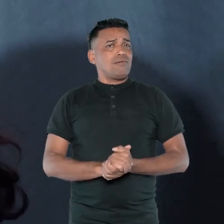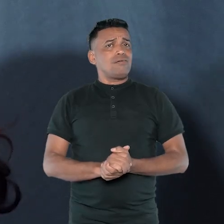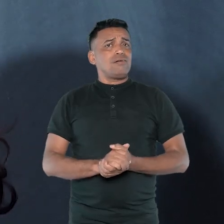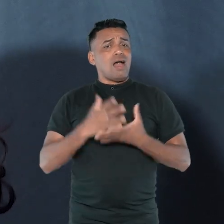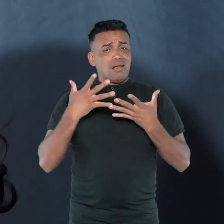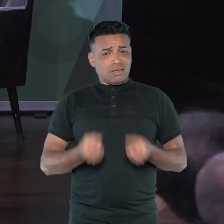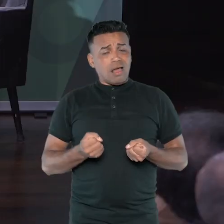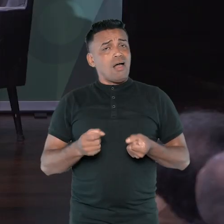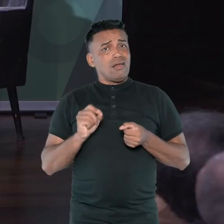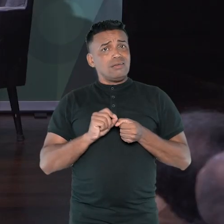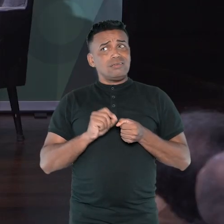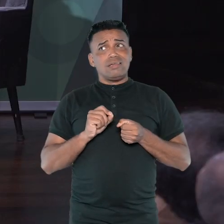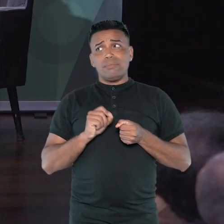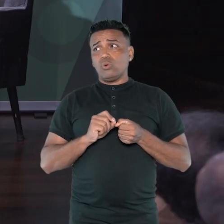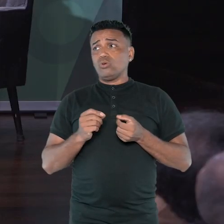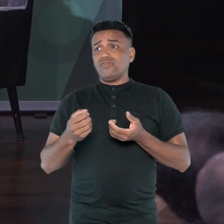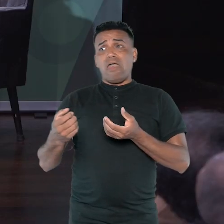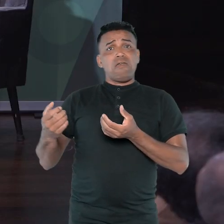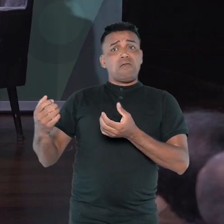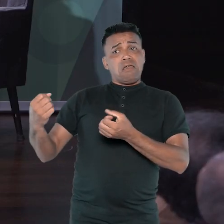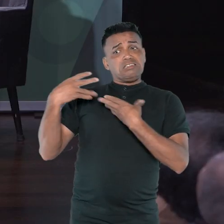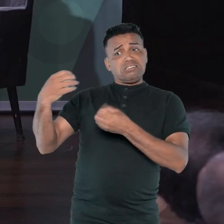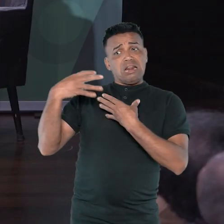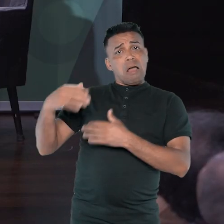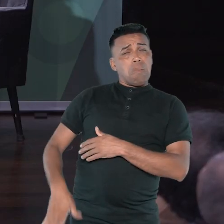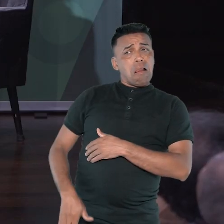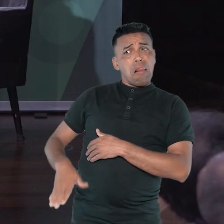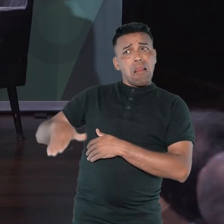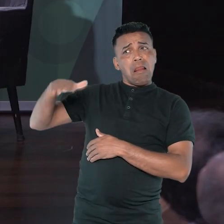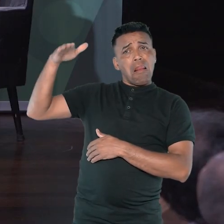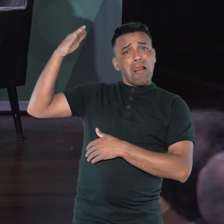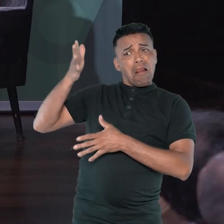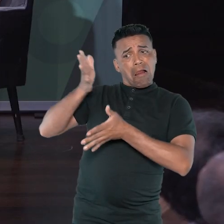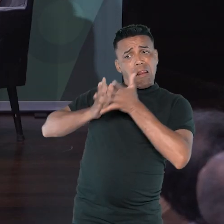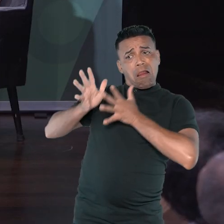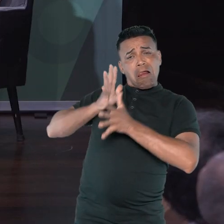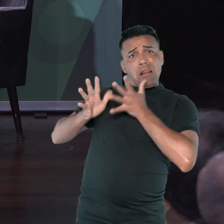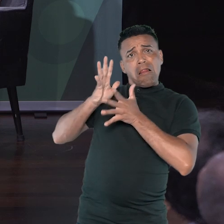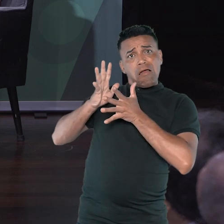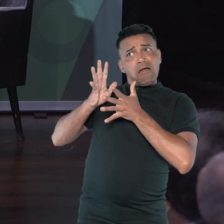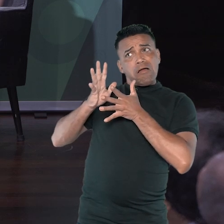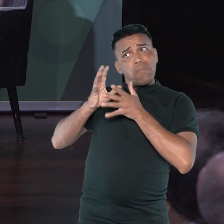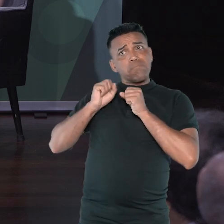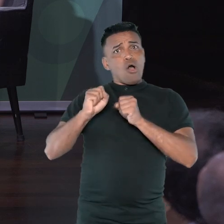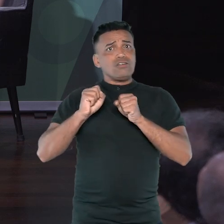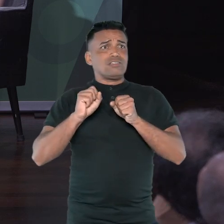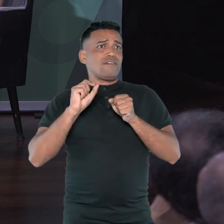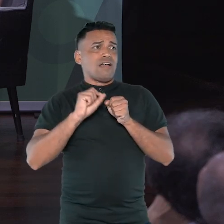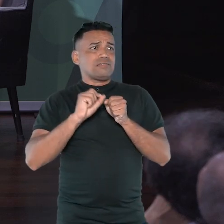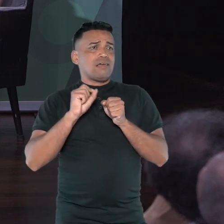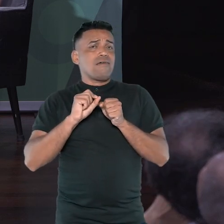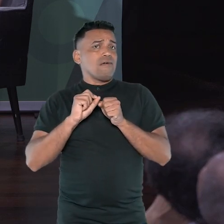algo que nos é colocado, de alguma forma, algo que é dito, alguma situação, possa, de fato, fazer